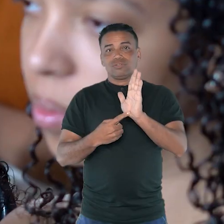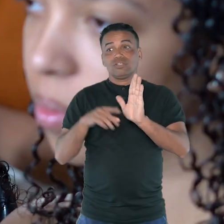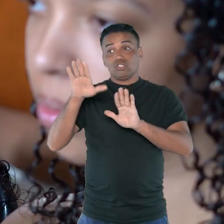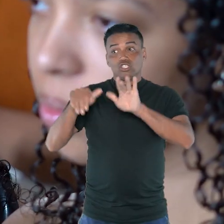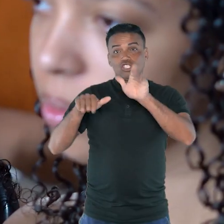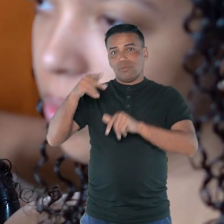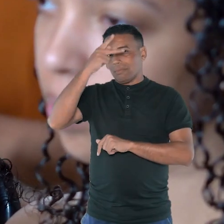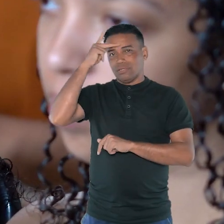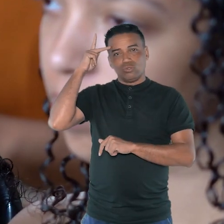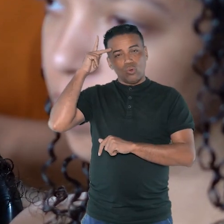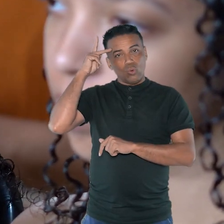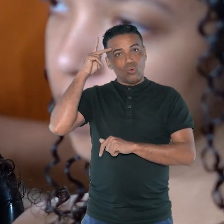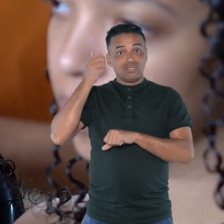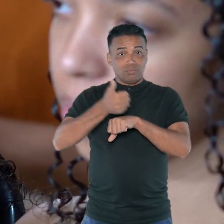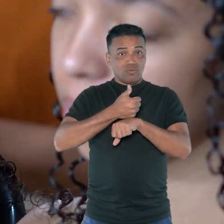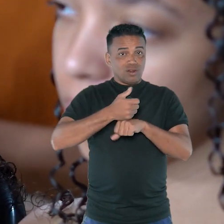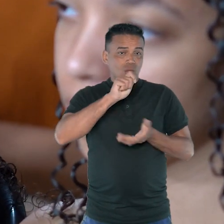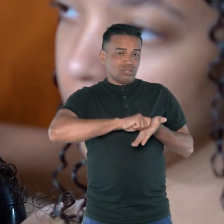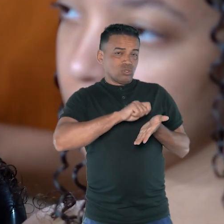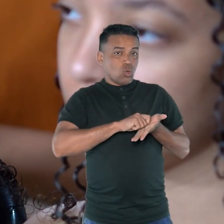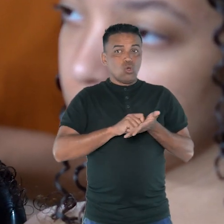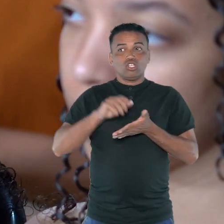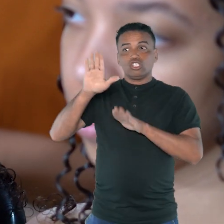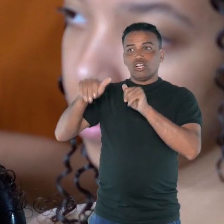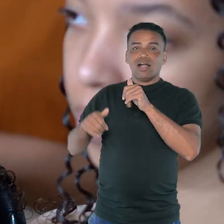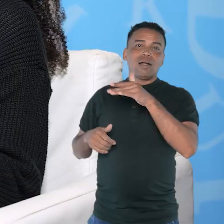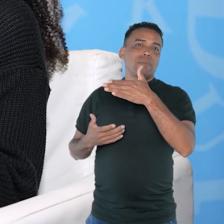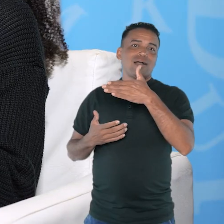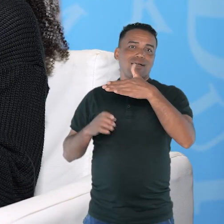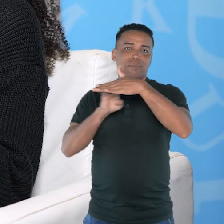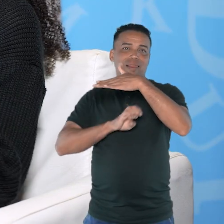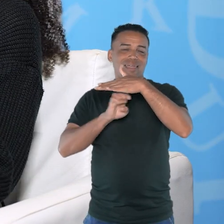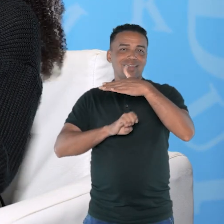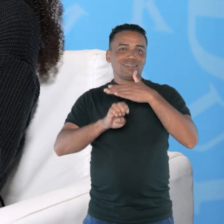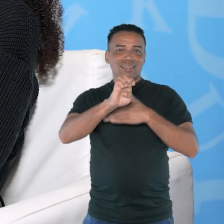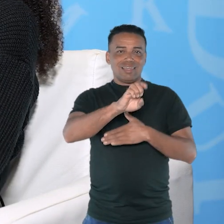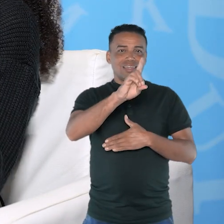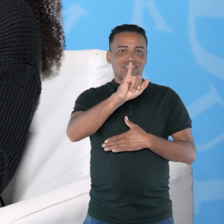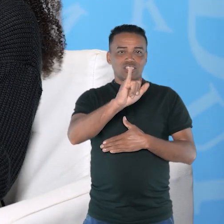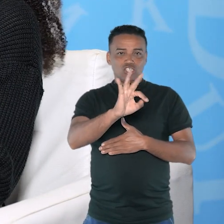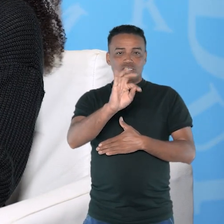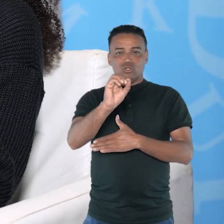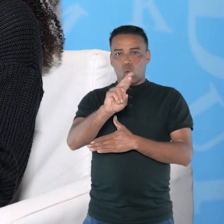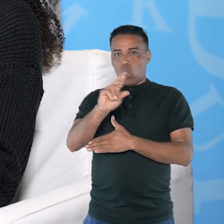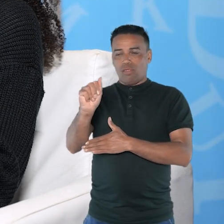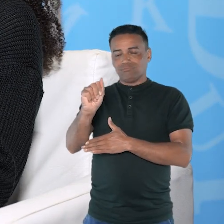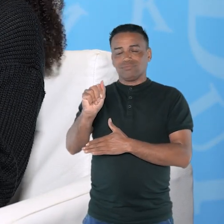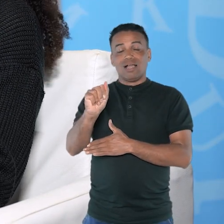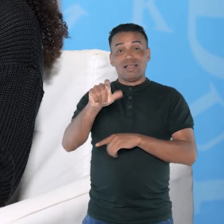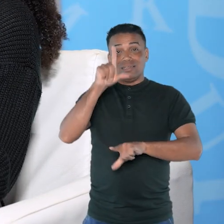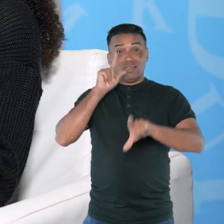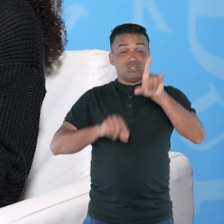escritores, chama editores, e aí ele faz a primeira peneira ali, né? E aí ele escolhe alguns textos que serão